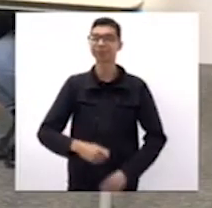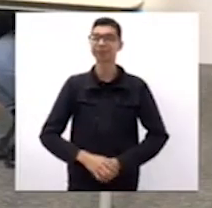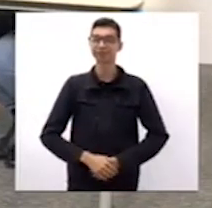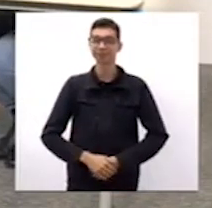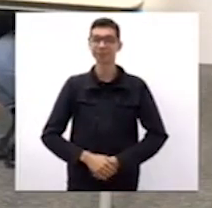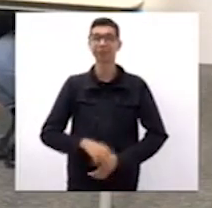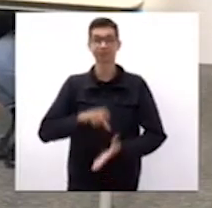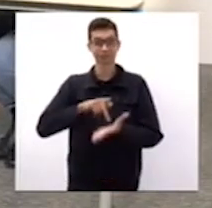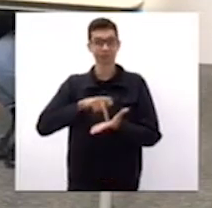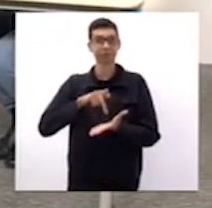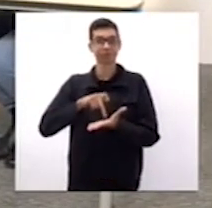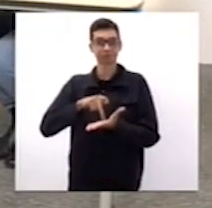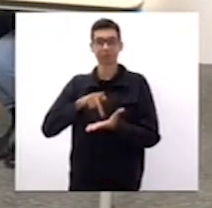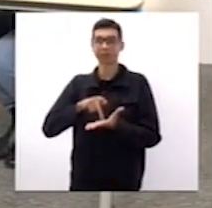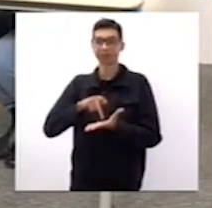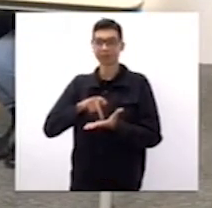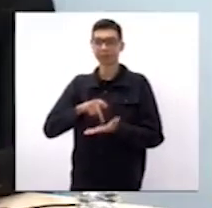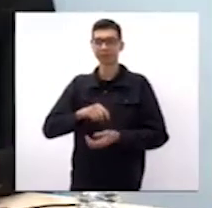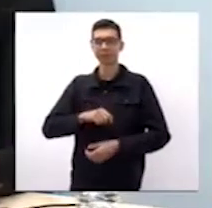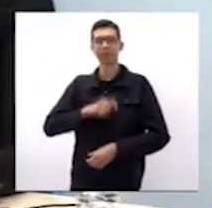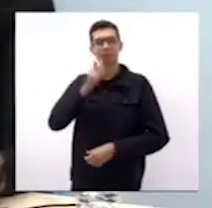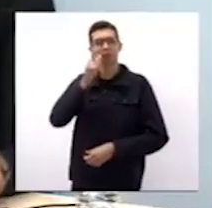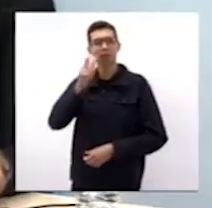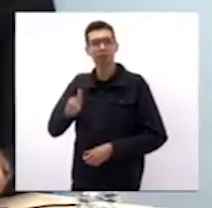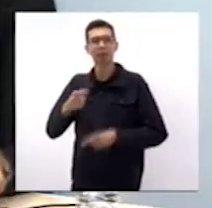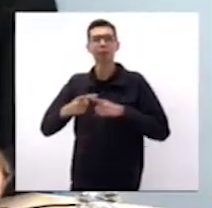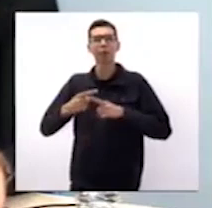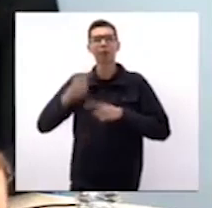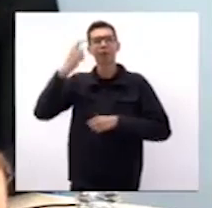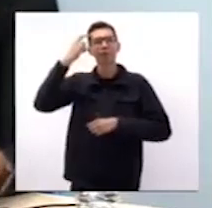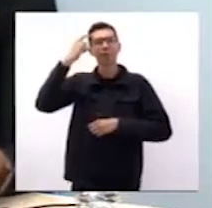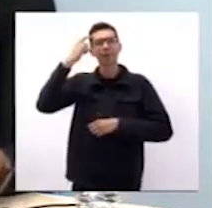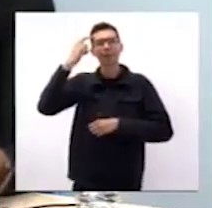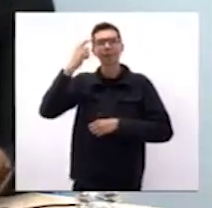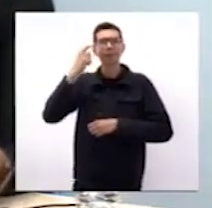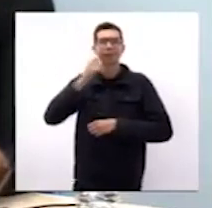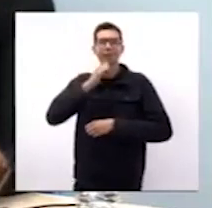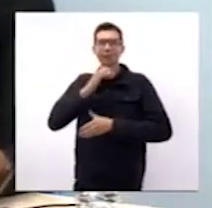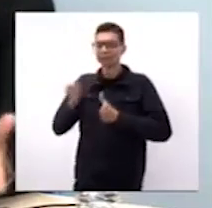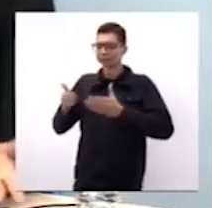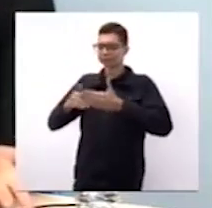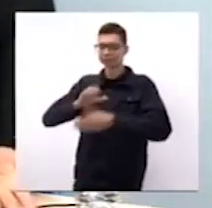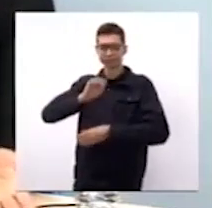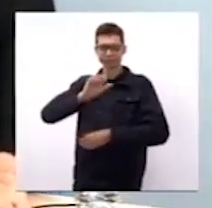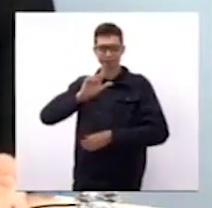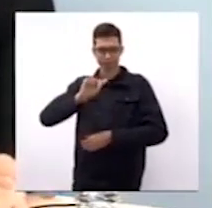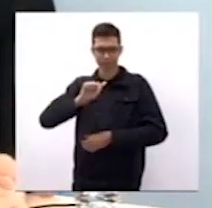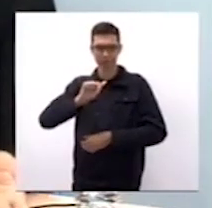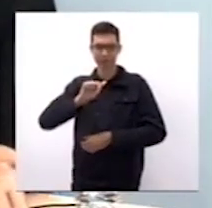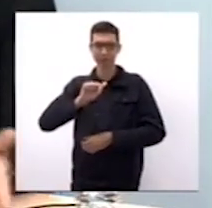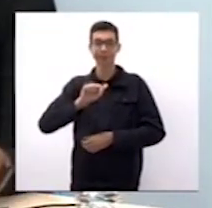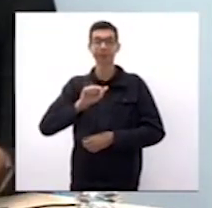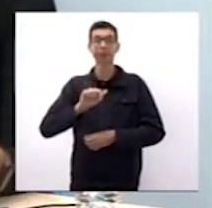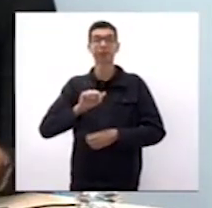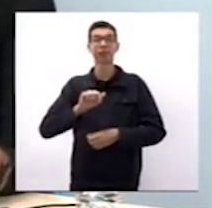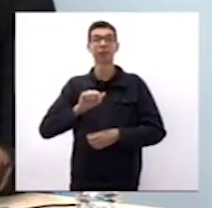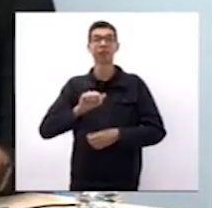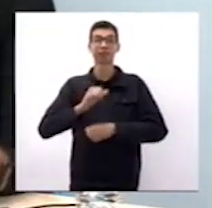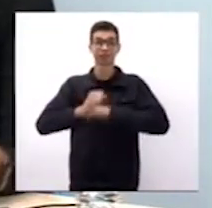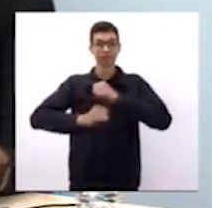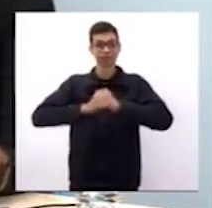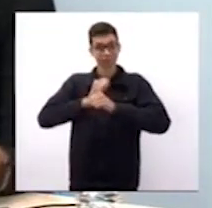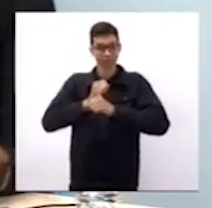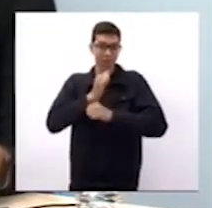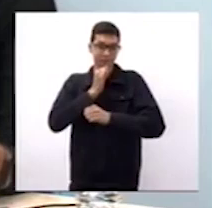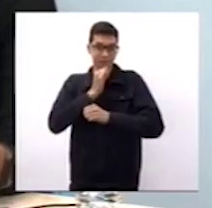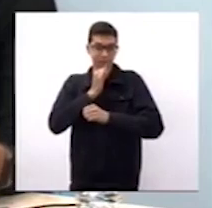professora Juliette, é que esse momento, quando a gente pensa, né, na nossa sala de aula virtual, é uma sala nova para todo mundo. Mas essa